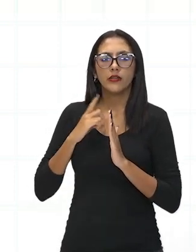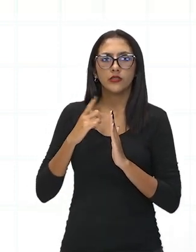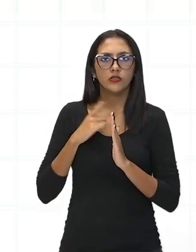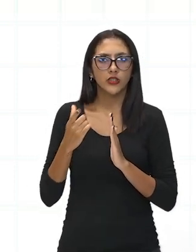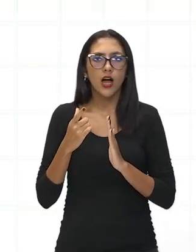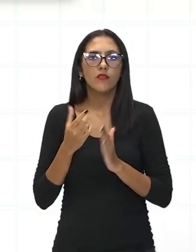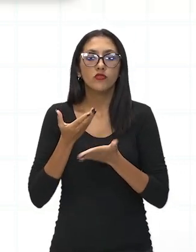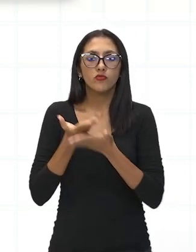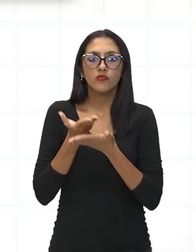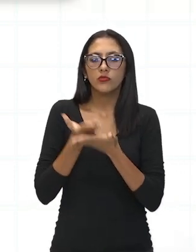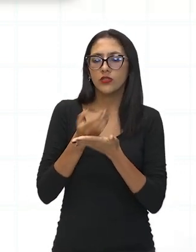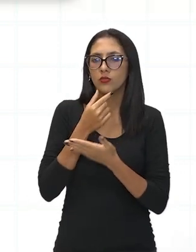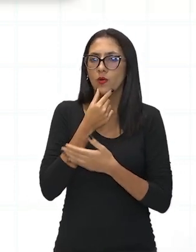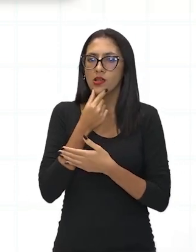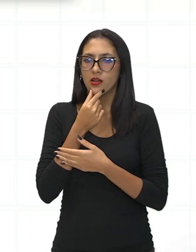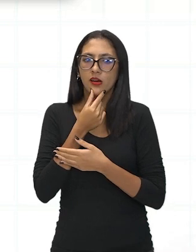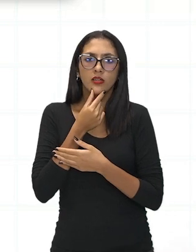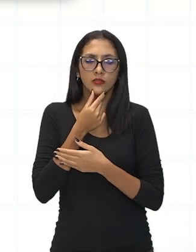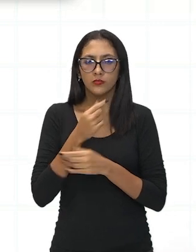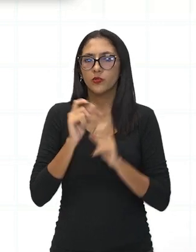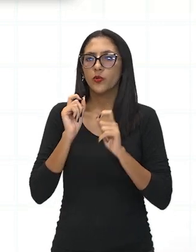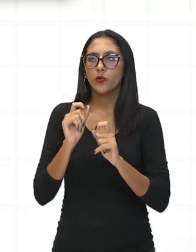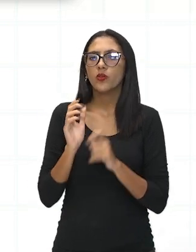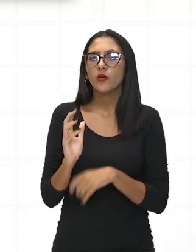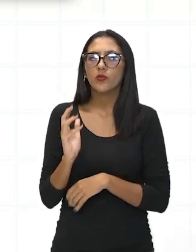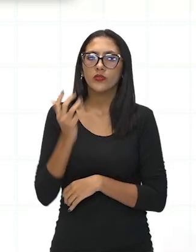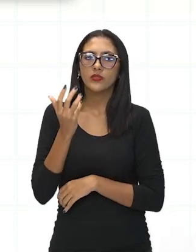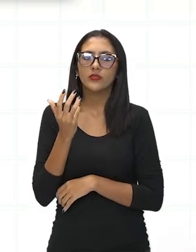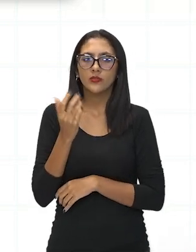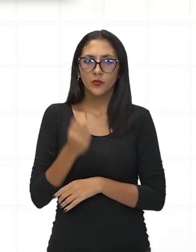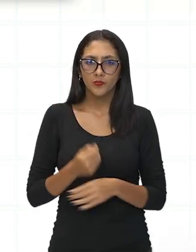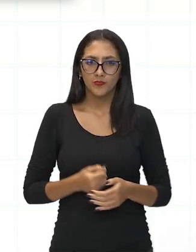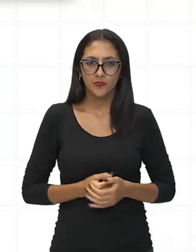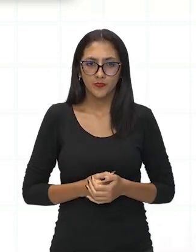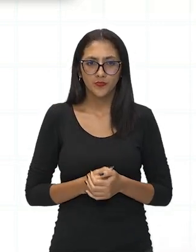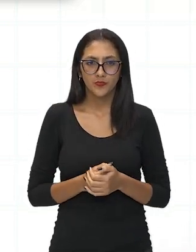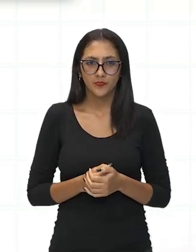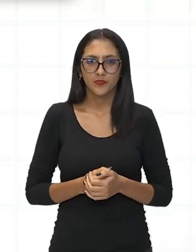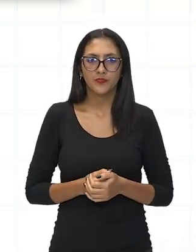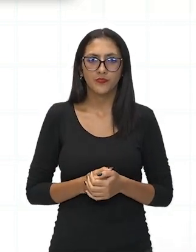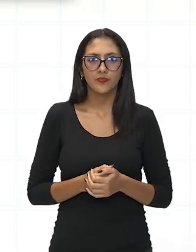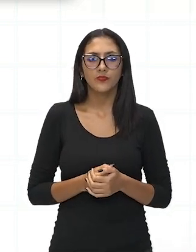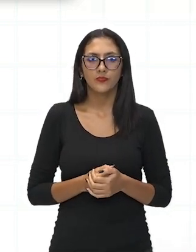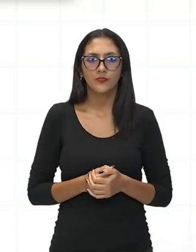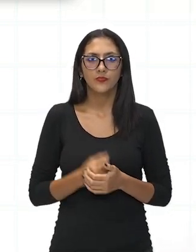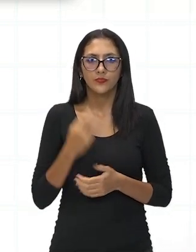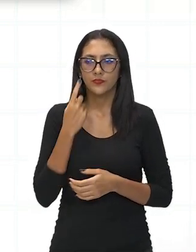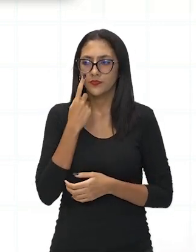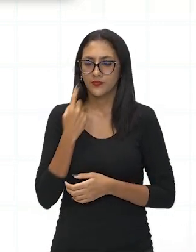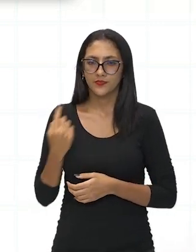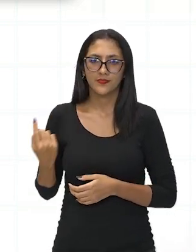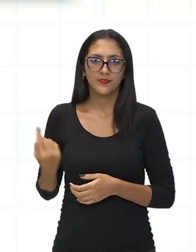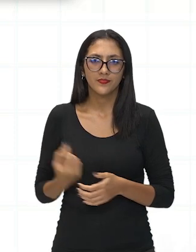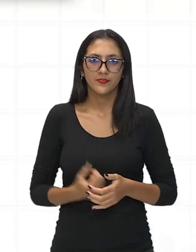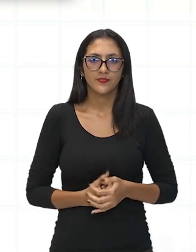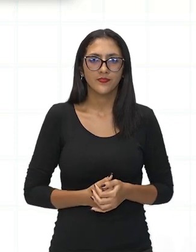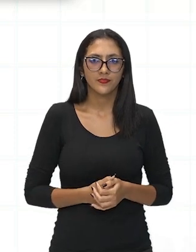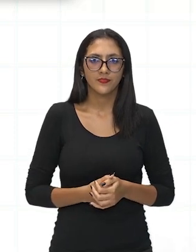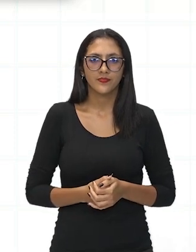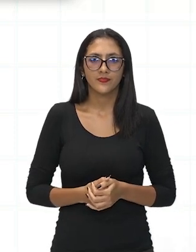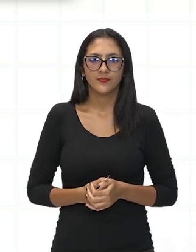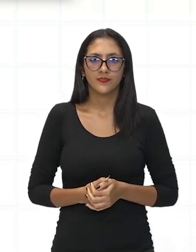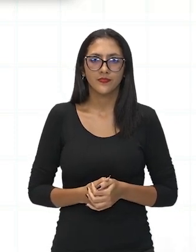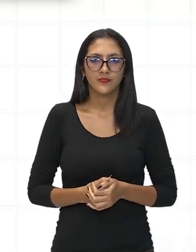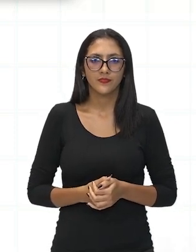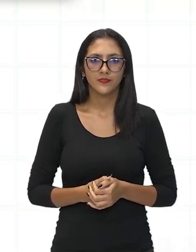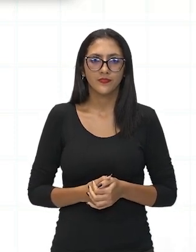sequência? My mother got home, tá? Então, my mother got home.